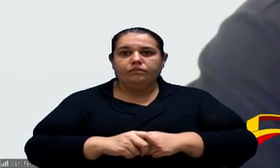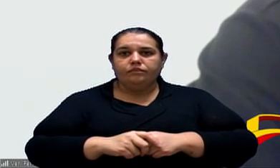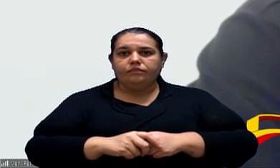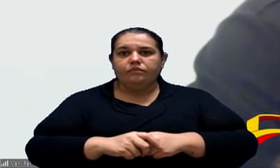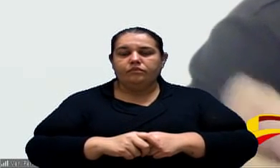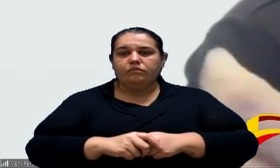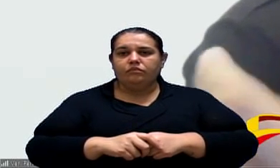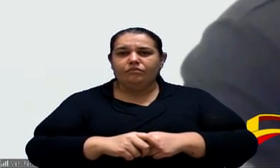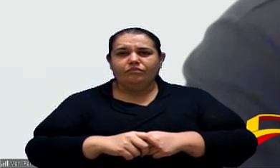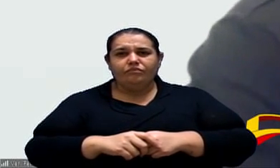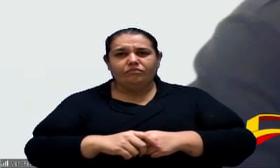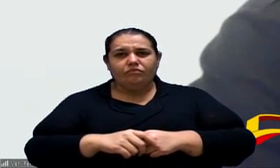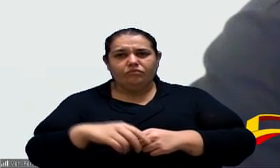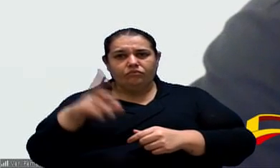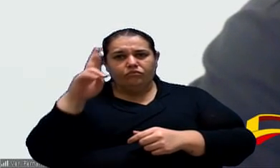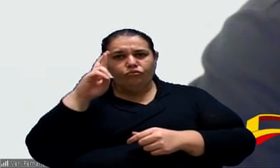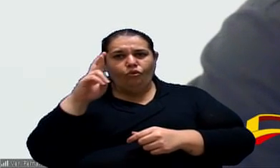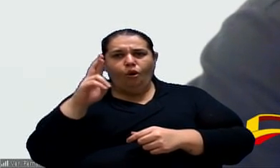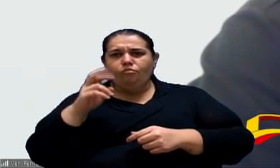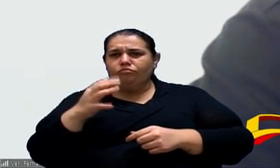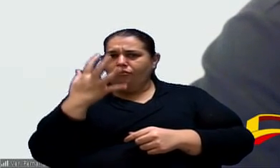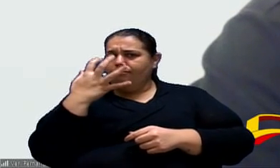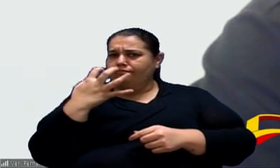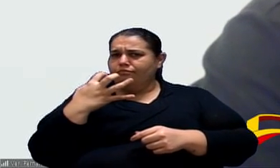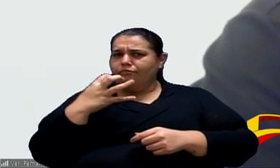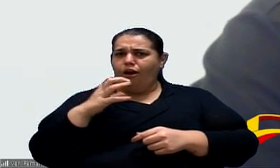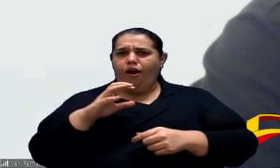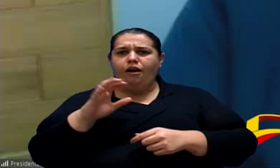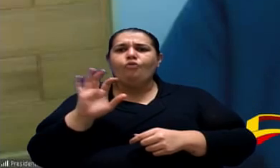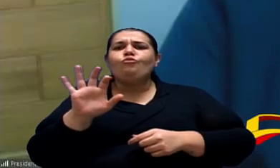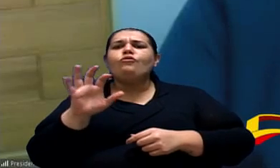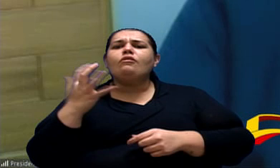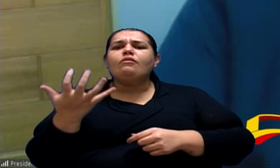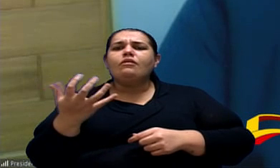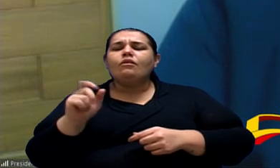O senhor está com uma cara assim de séria, presidente? O que aconteceu?